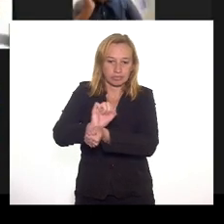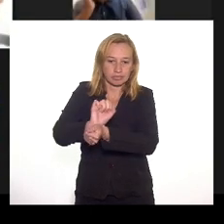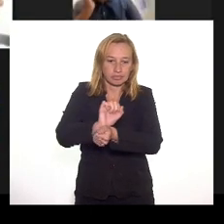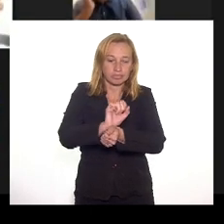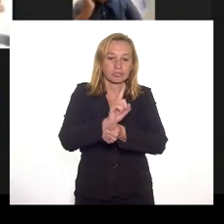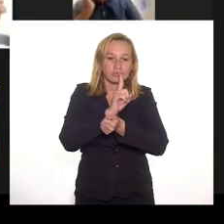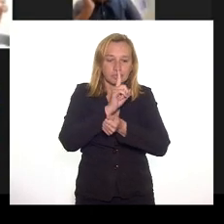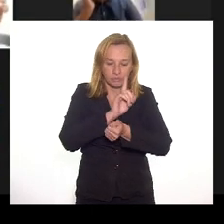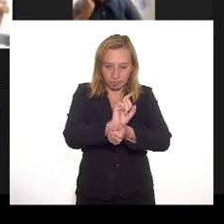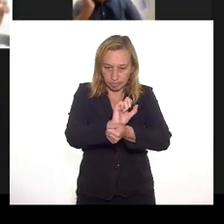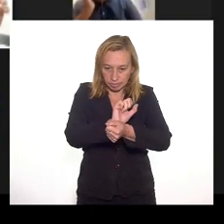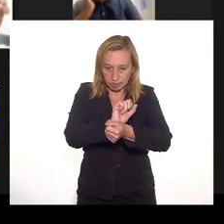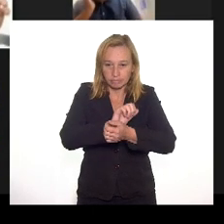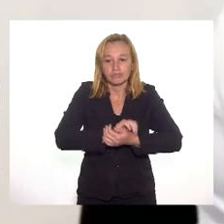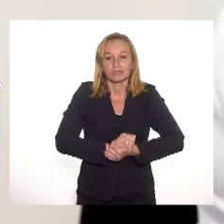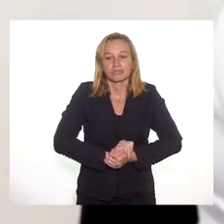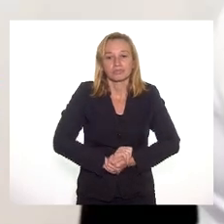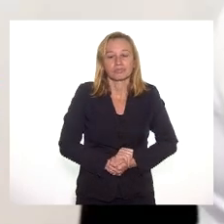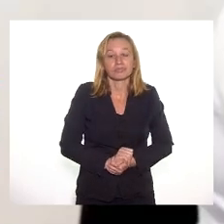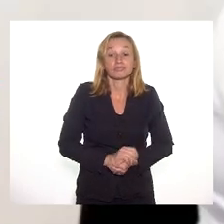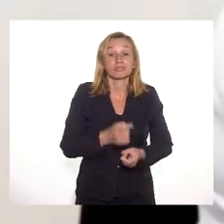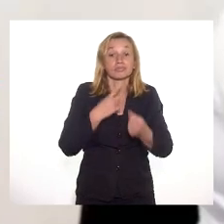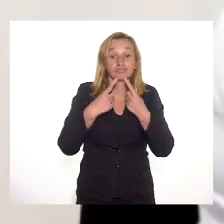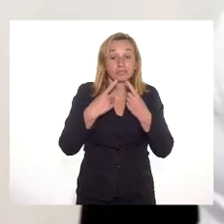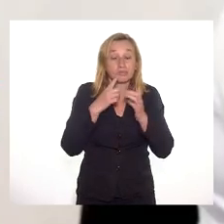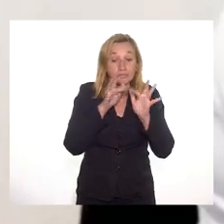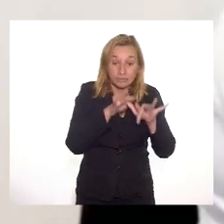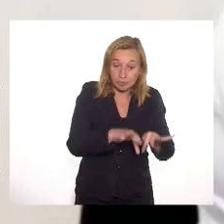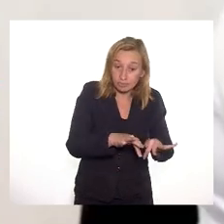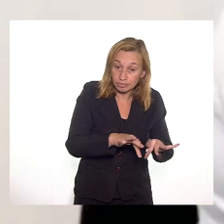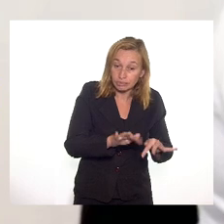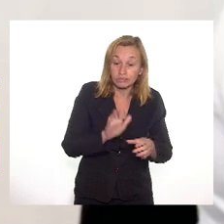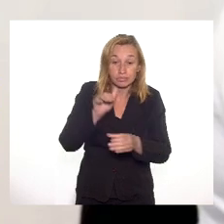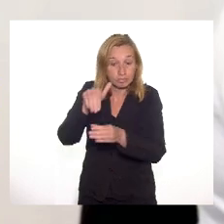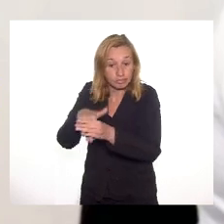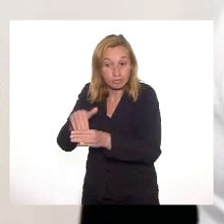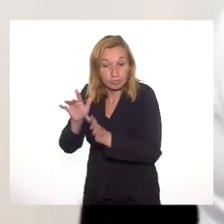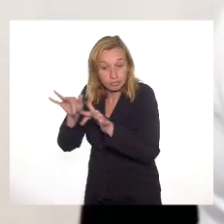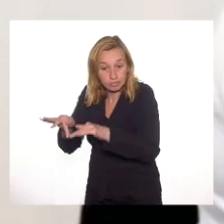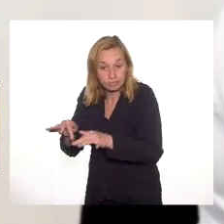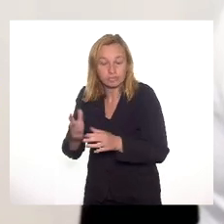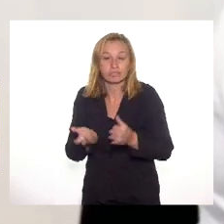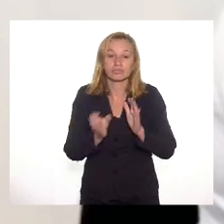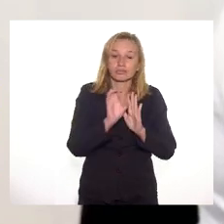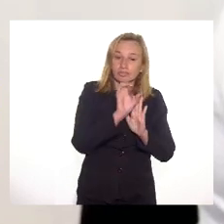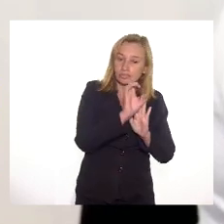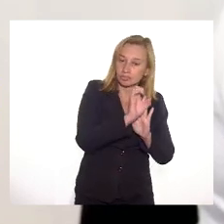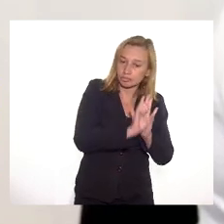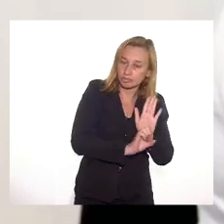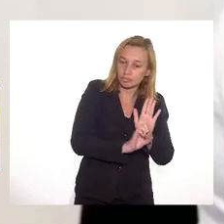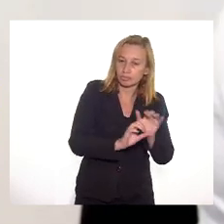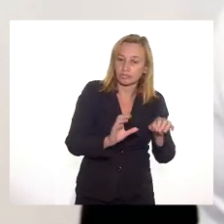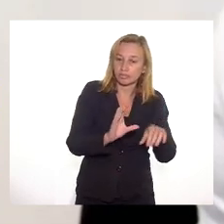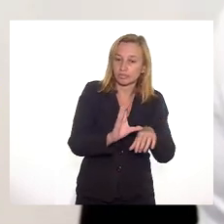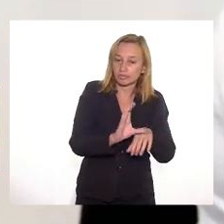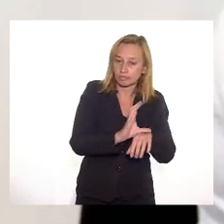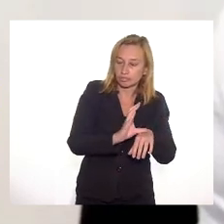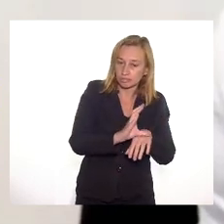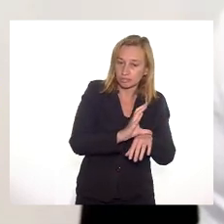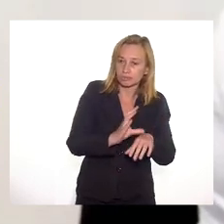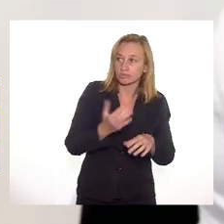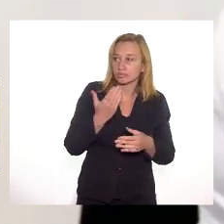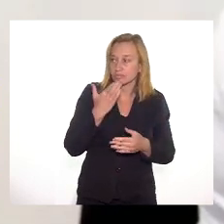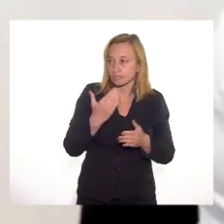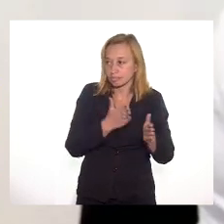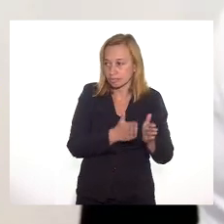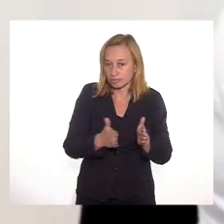Um instante só, por favor. Nós vamos discutir ao final votar. Como é uma emenda condicional, eu queria fazer uma coisa de procedimento. A